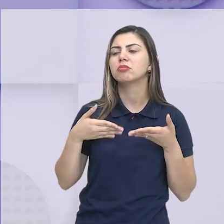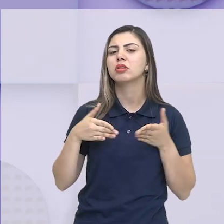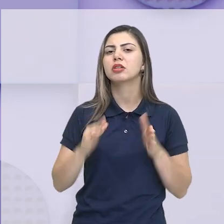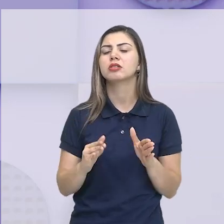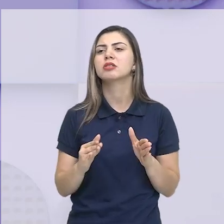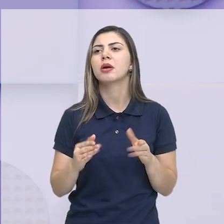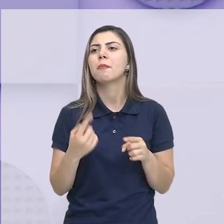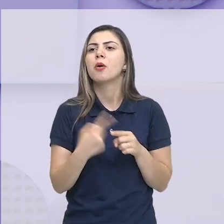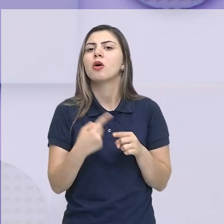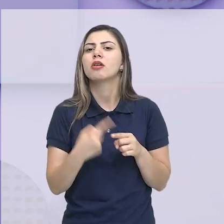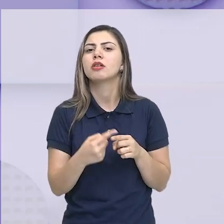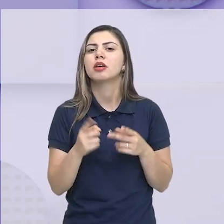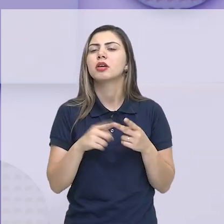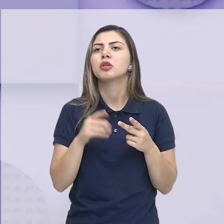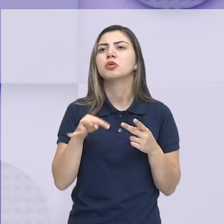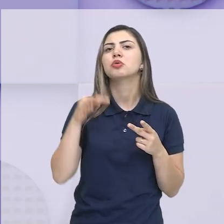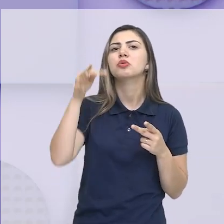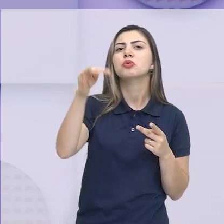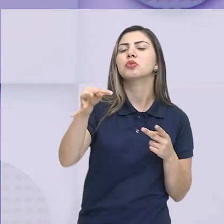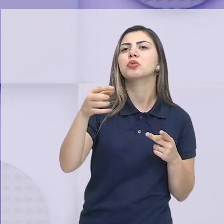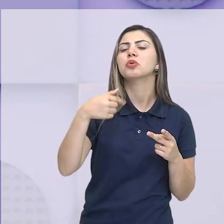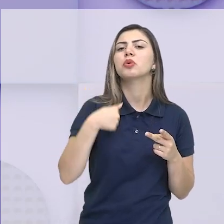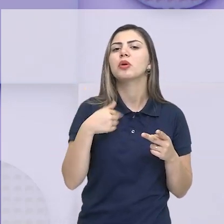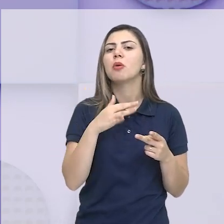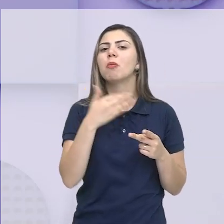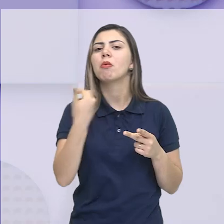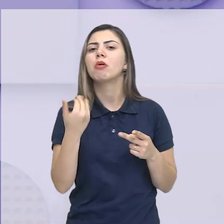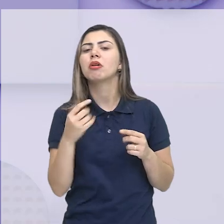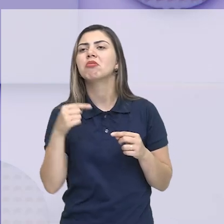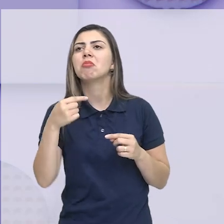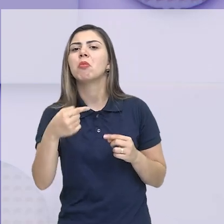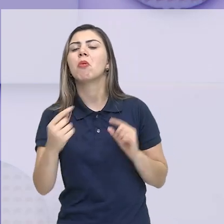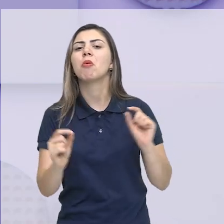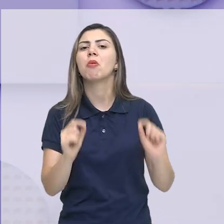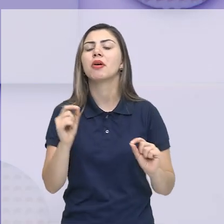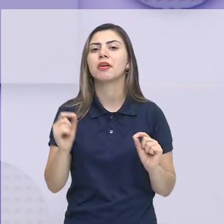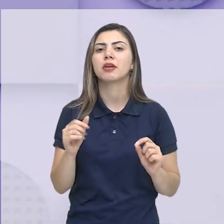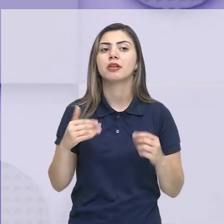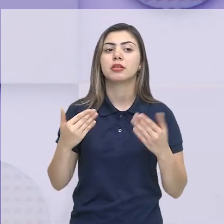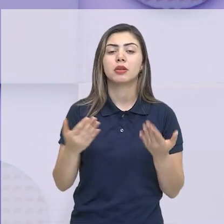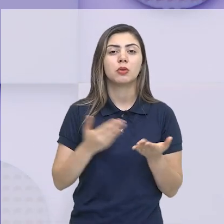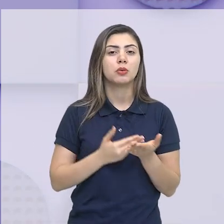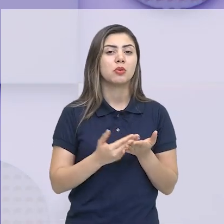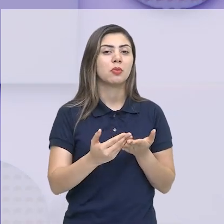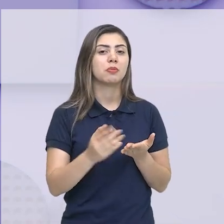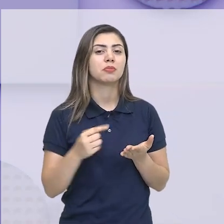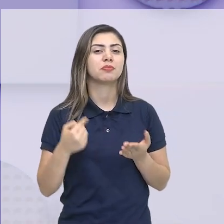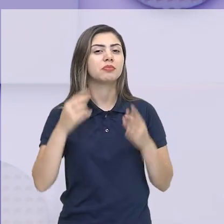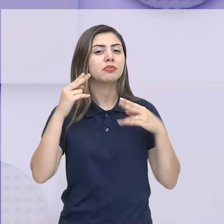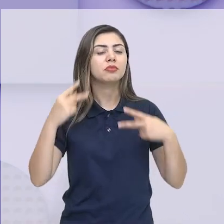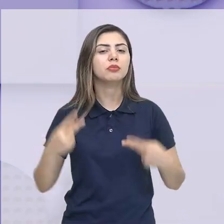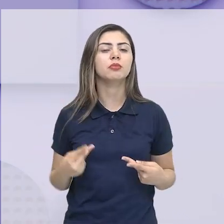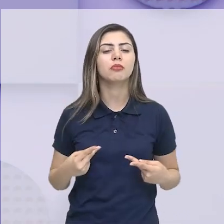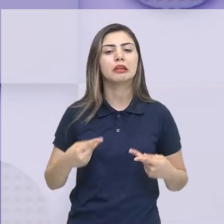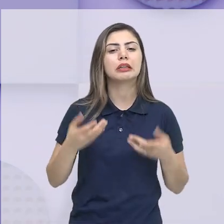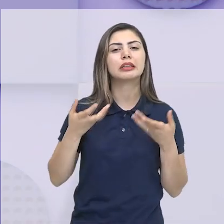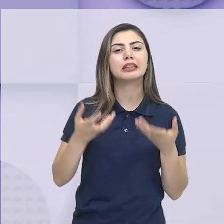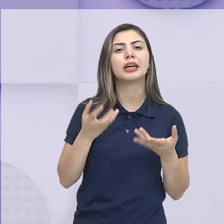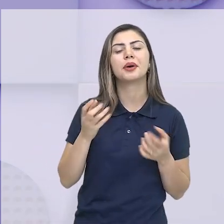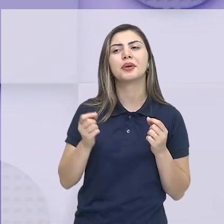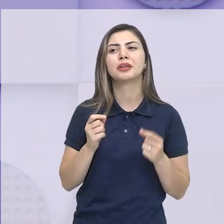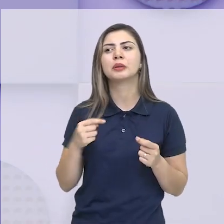para onde eu vou? E desde o princípio, o ser humano tenta registrar